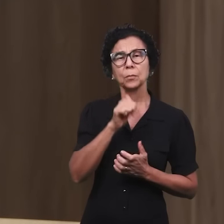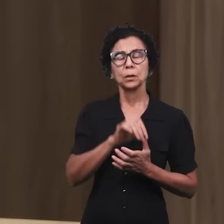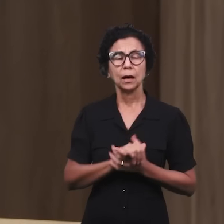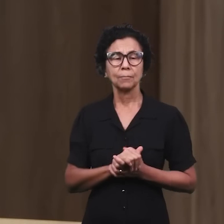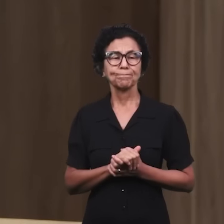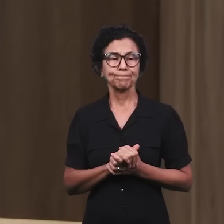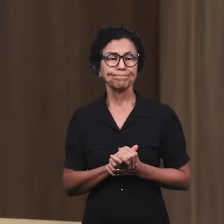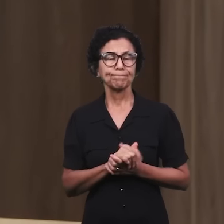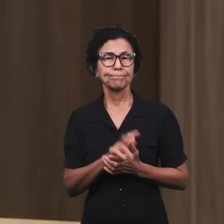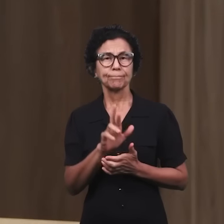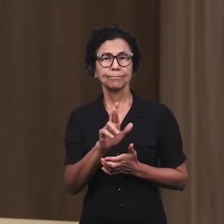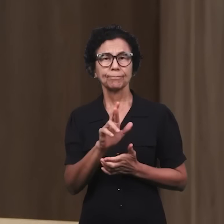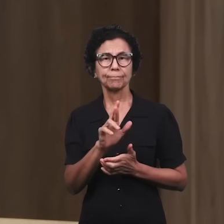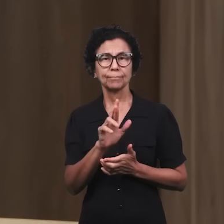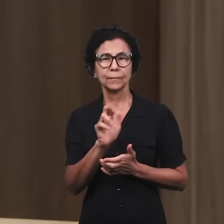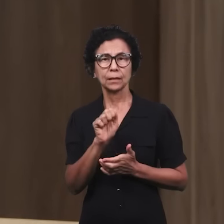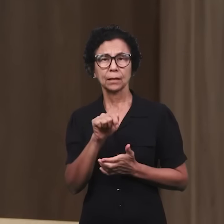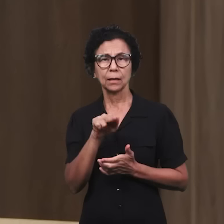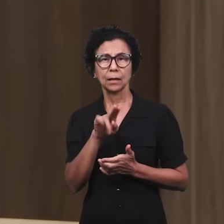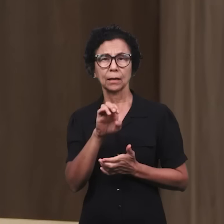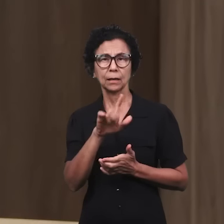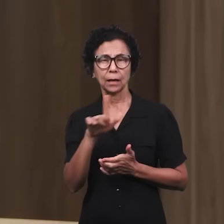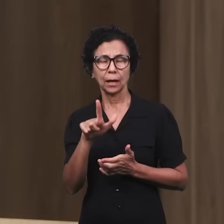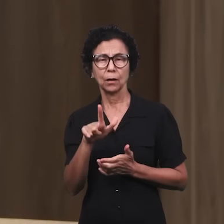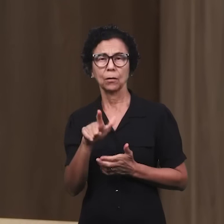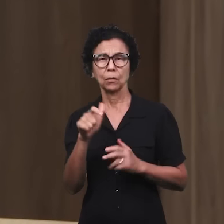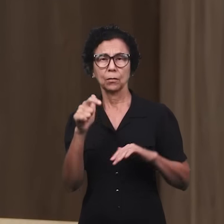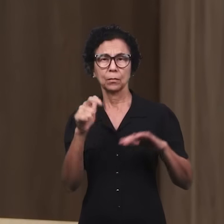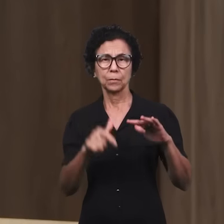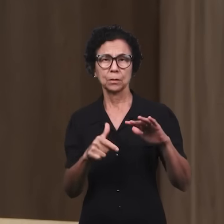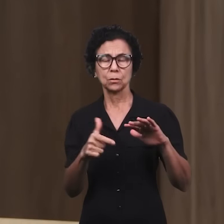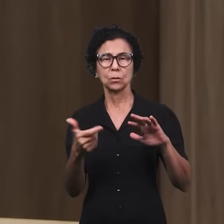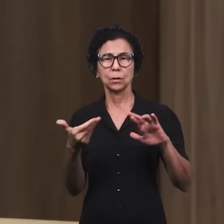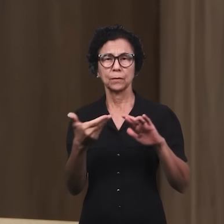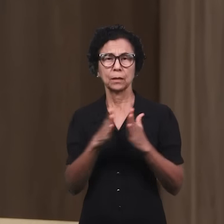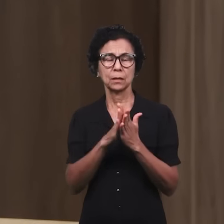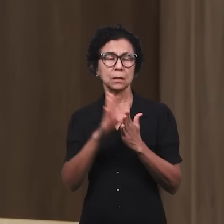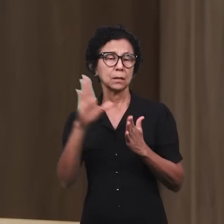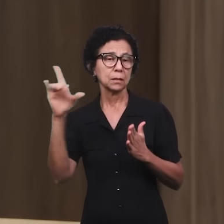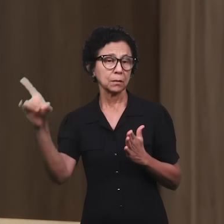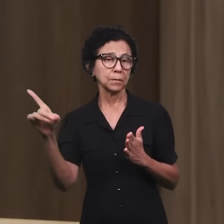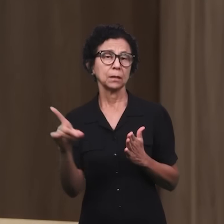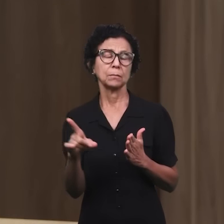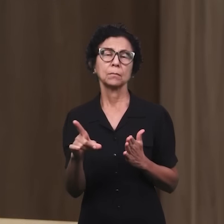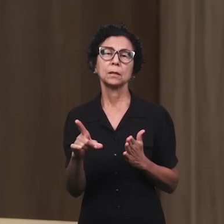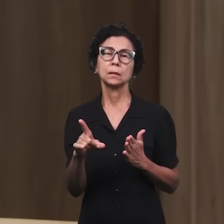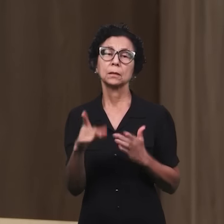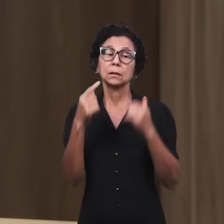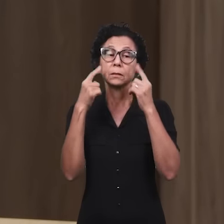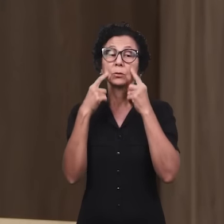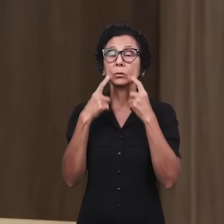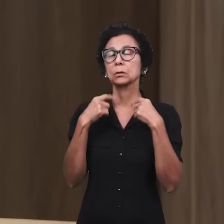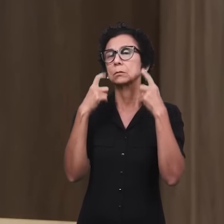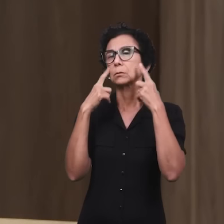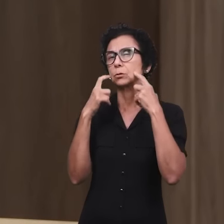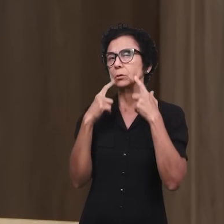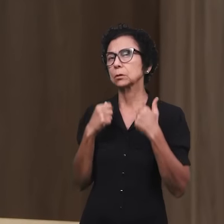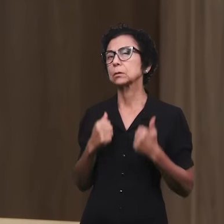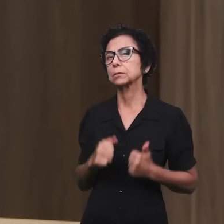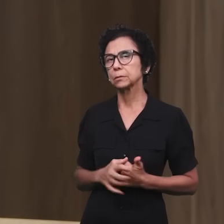mortos. Aí o Senhor vai dar uma resposta poderosa. Segure o seu choro, retém suas